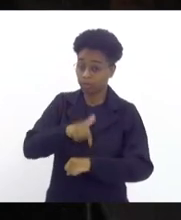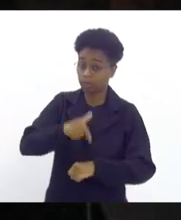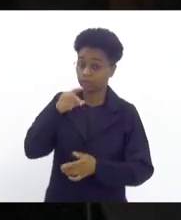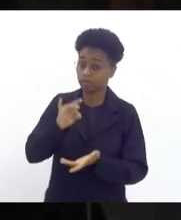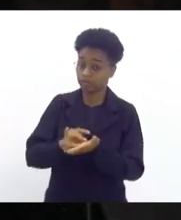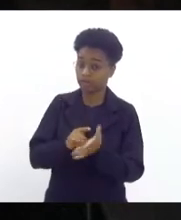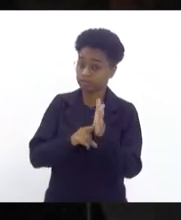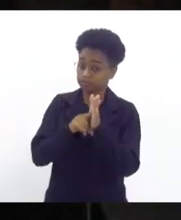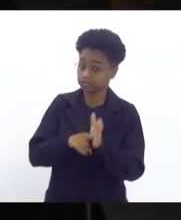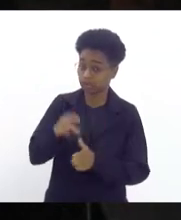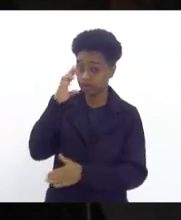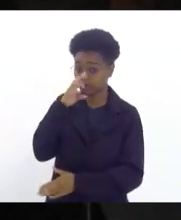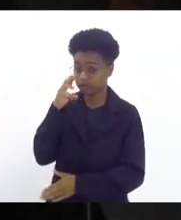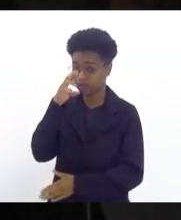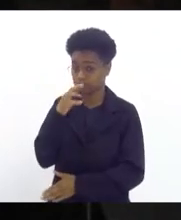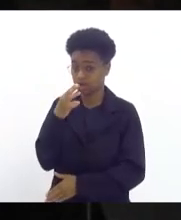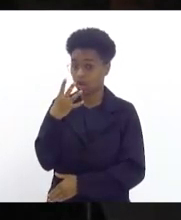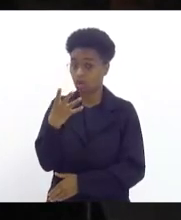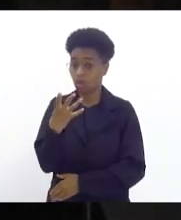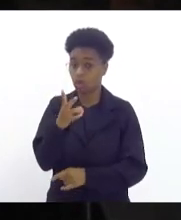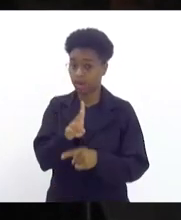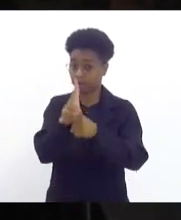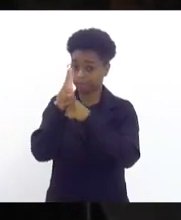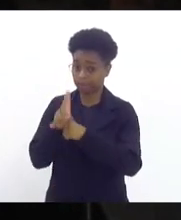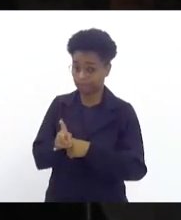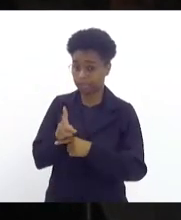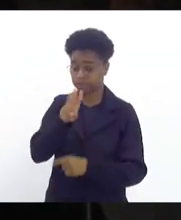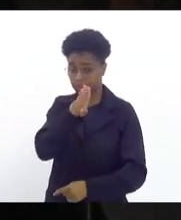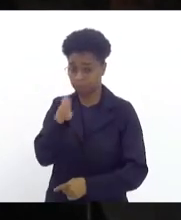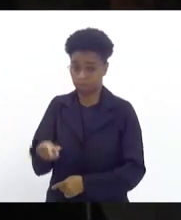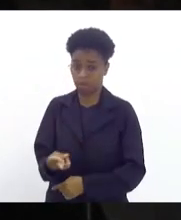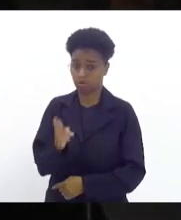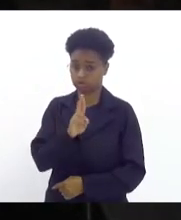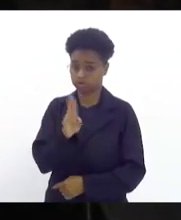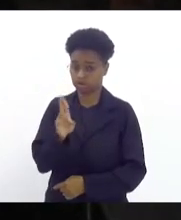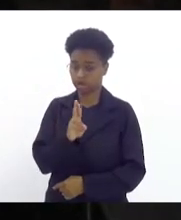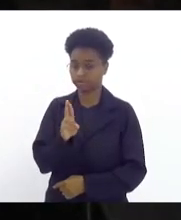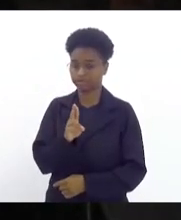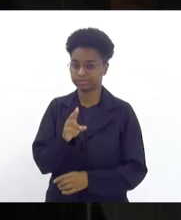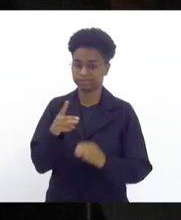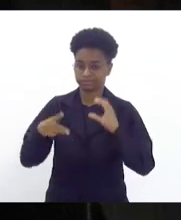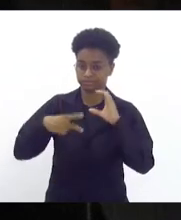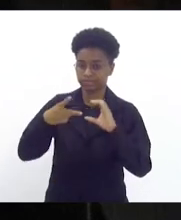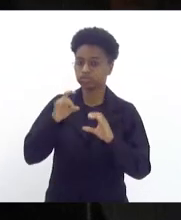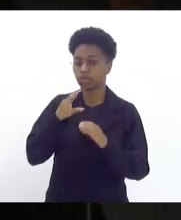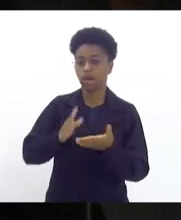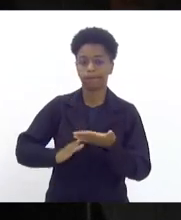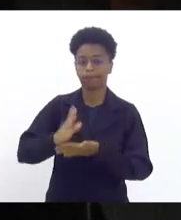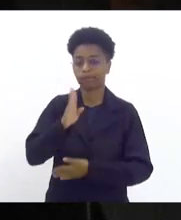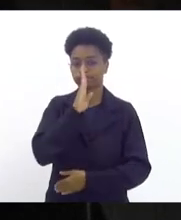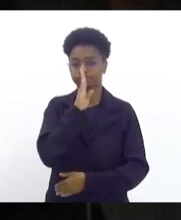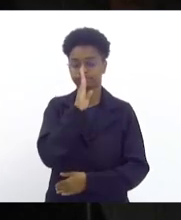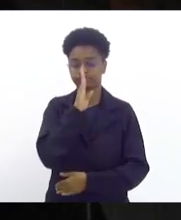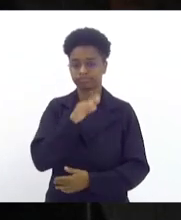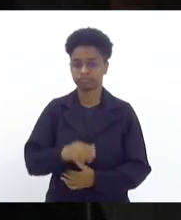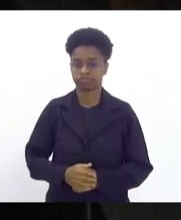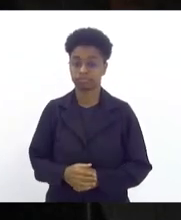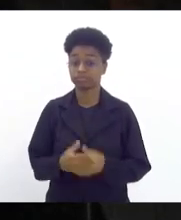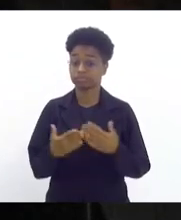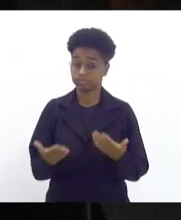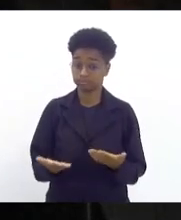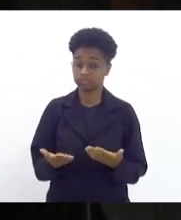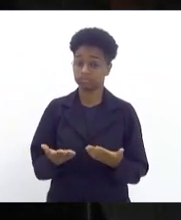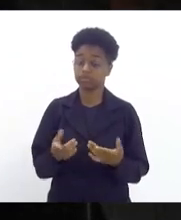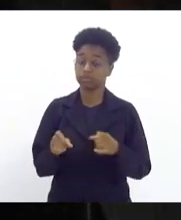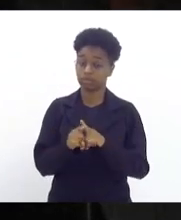fiscalizar por exemplo quatro empréstimos milionários da Câmara dos Vereadores simplesmente curva e fecha os olhos então isso